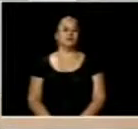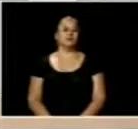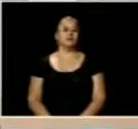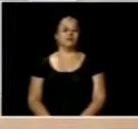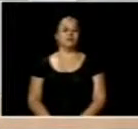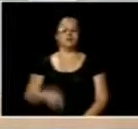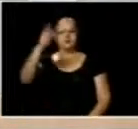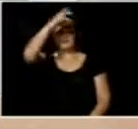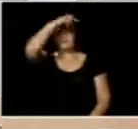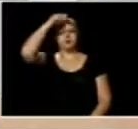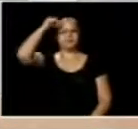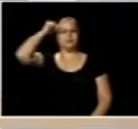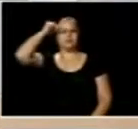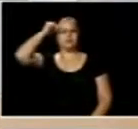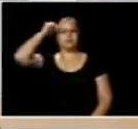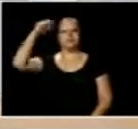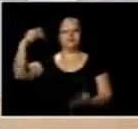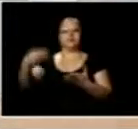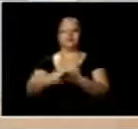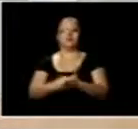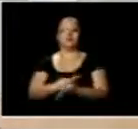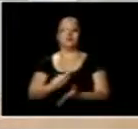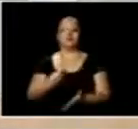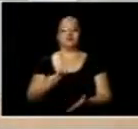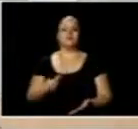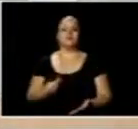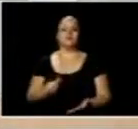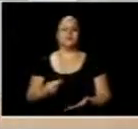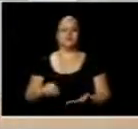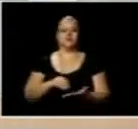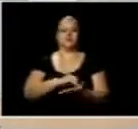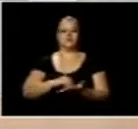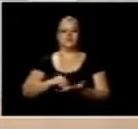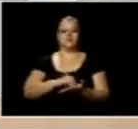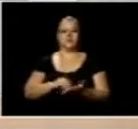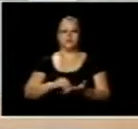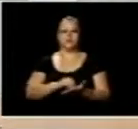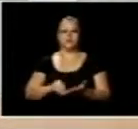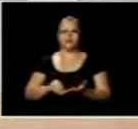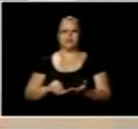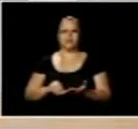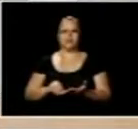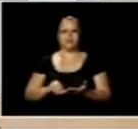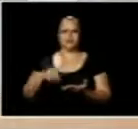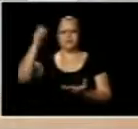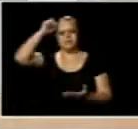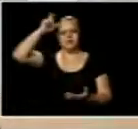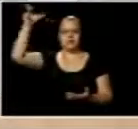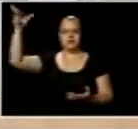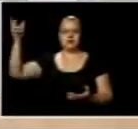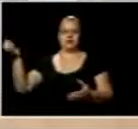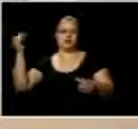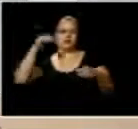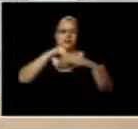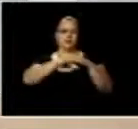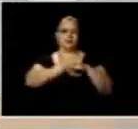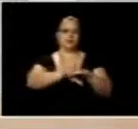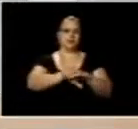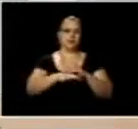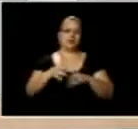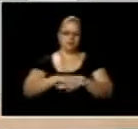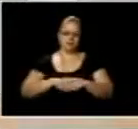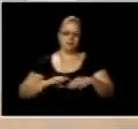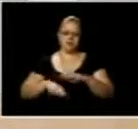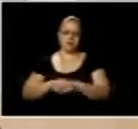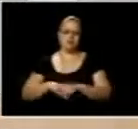Prefeito, um erro que essa secretária já entra com as mãos manchadas numa secretaria tão importante como